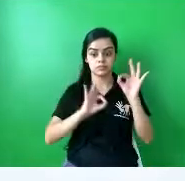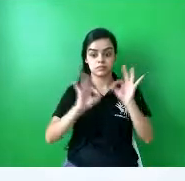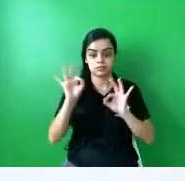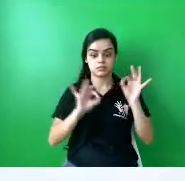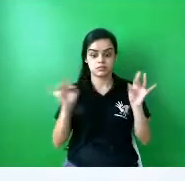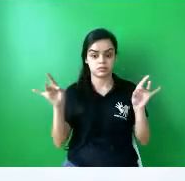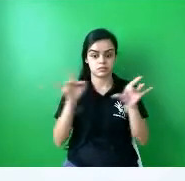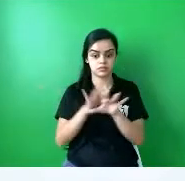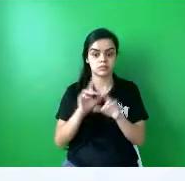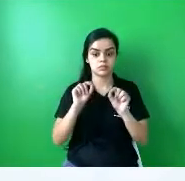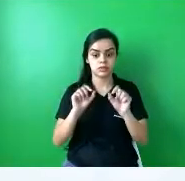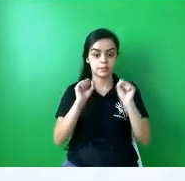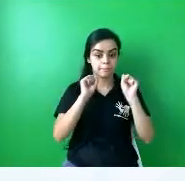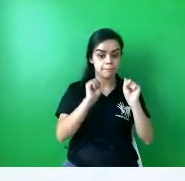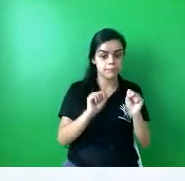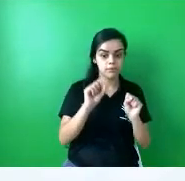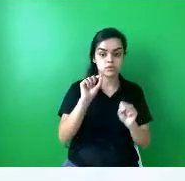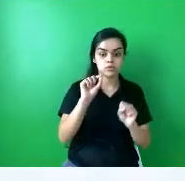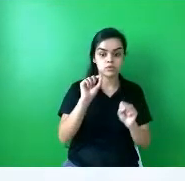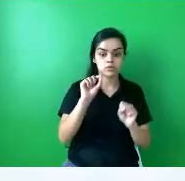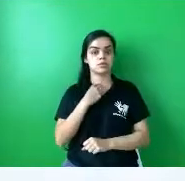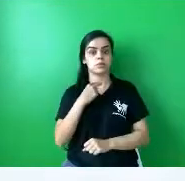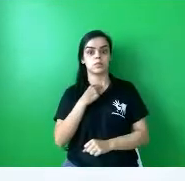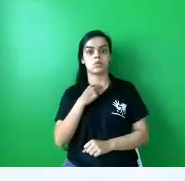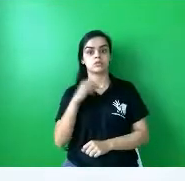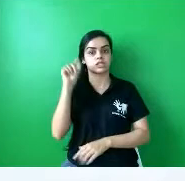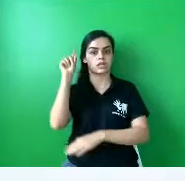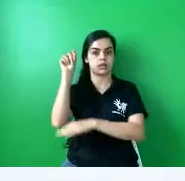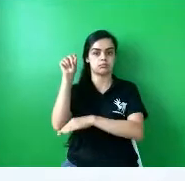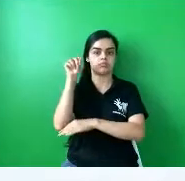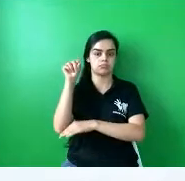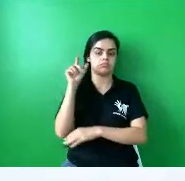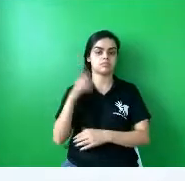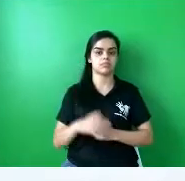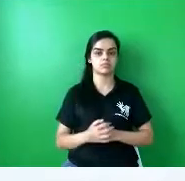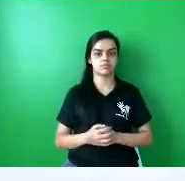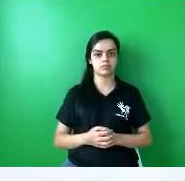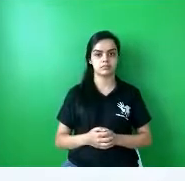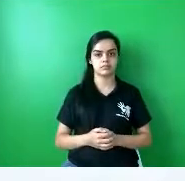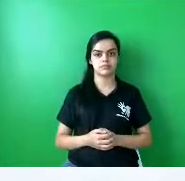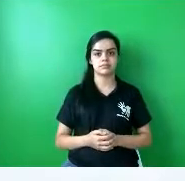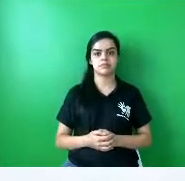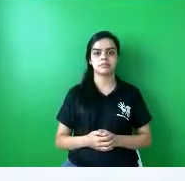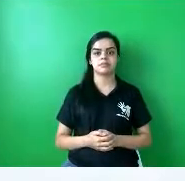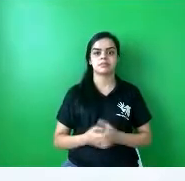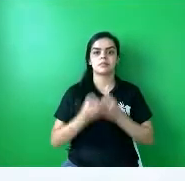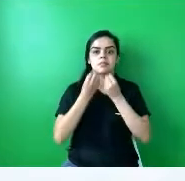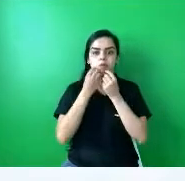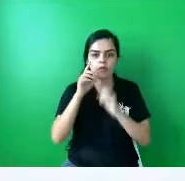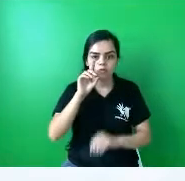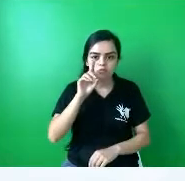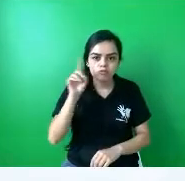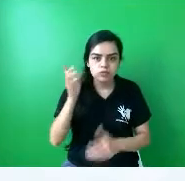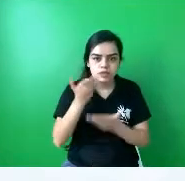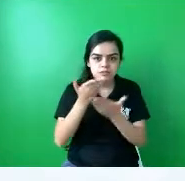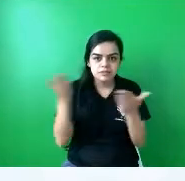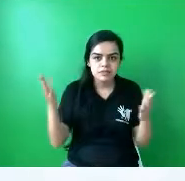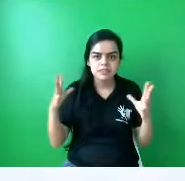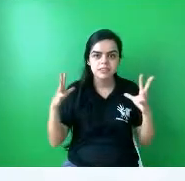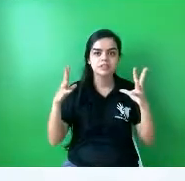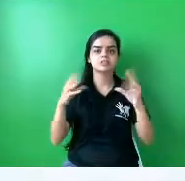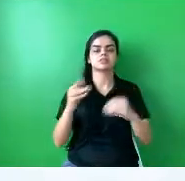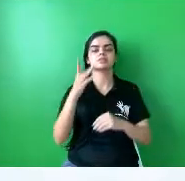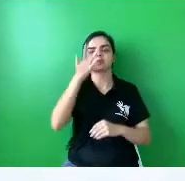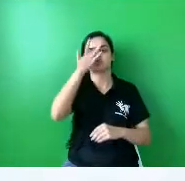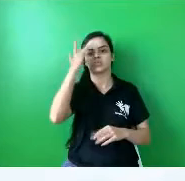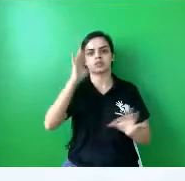O que pode e o que não pode em Guaraqueçaba? Bom dia, Gilce. Bom dia, meus colegas de trabalho, a todos os trabalhadores